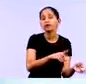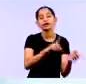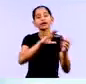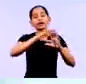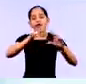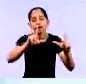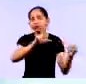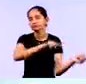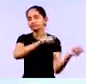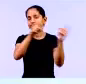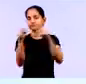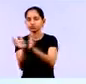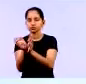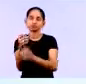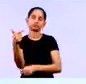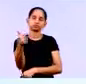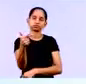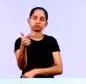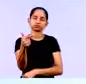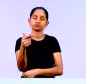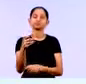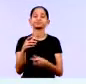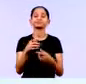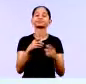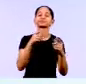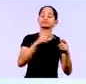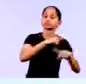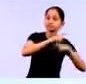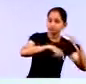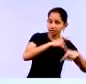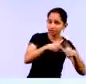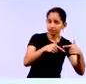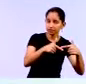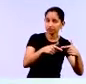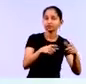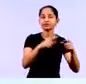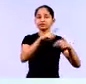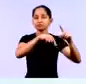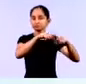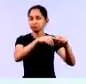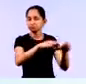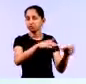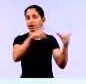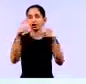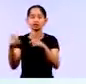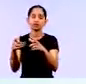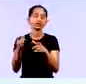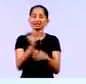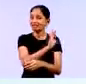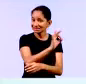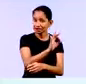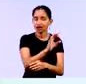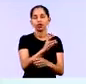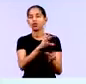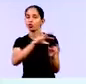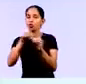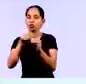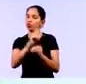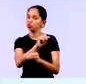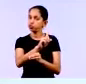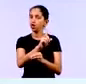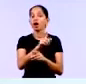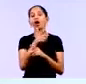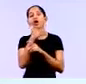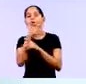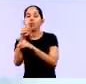indireto. E quais são esses custos diretos? Mão de obra e materiais. Então, materiais diretos, mão de obra direta. O que